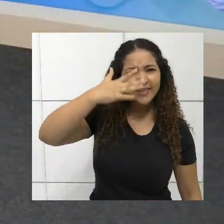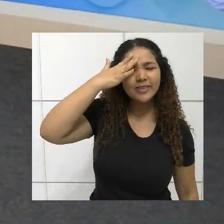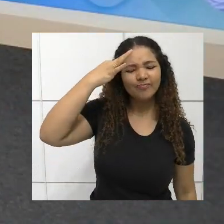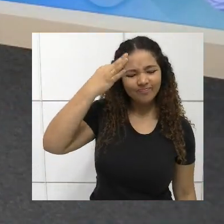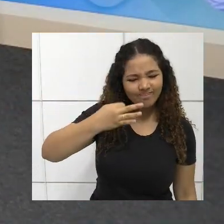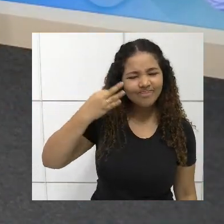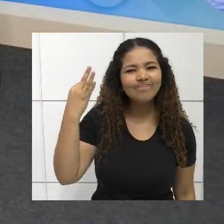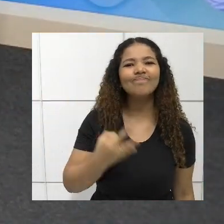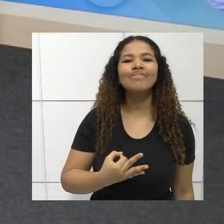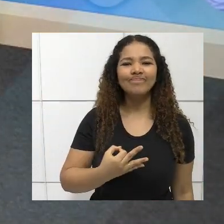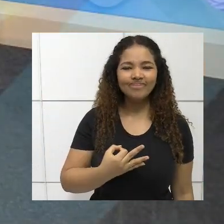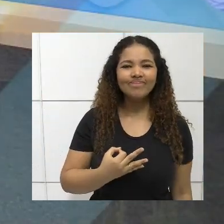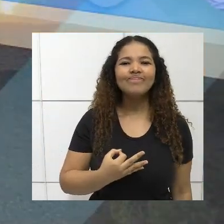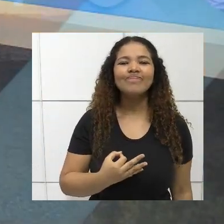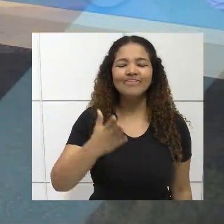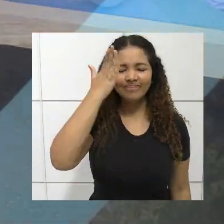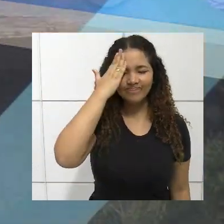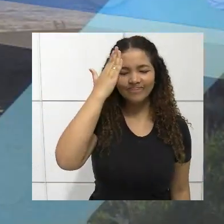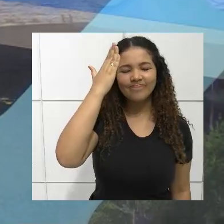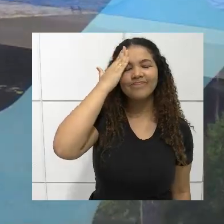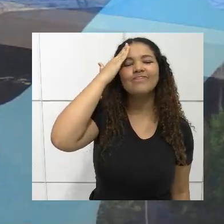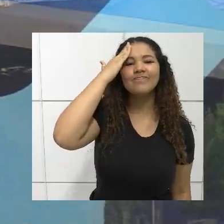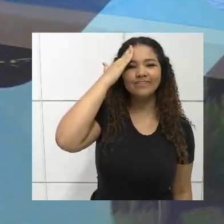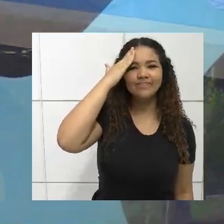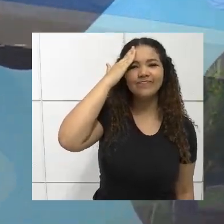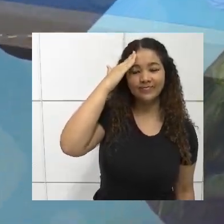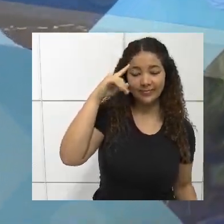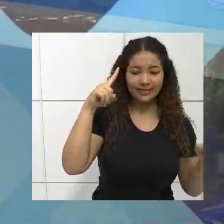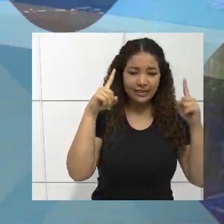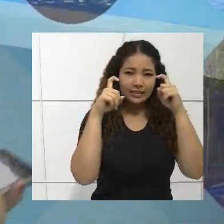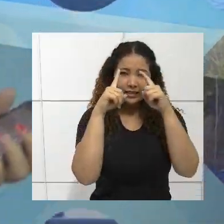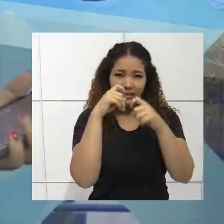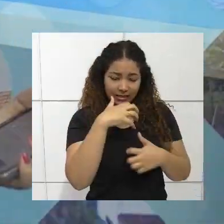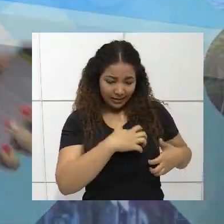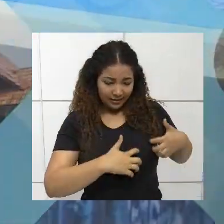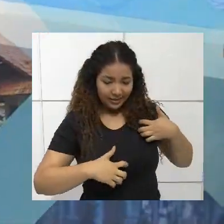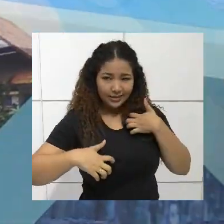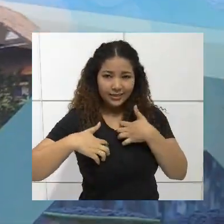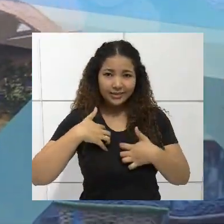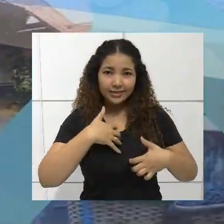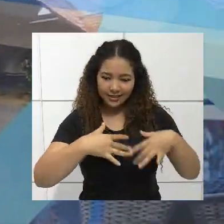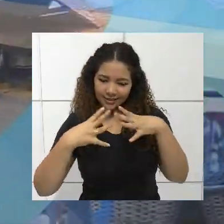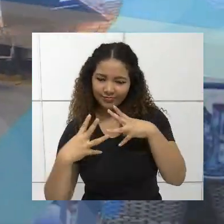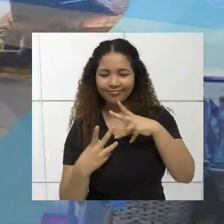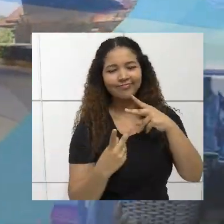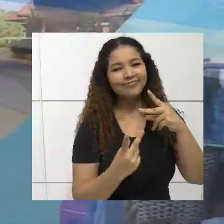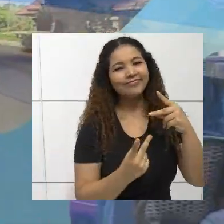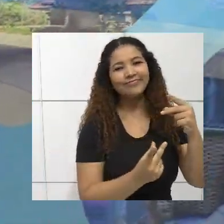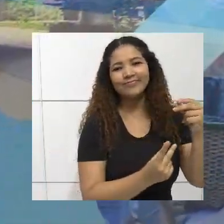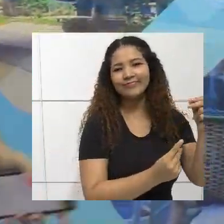amanhã, mas hoje sei que esse